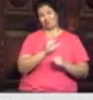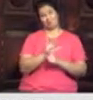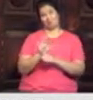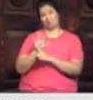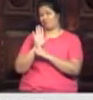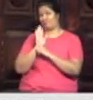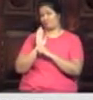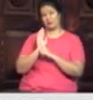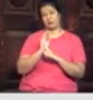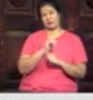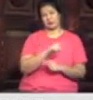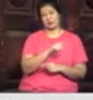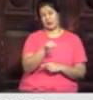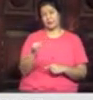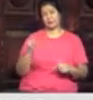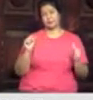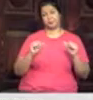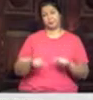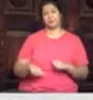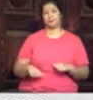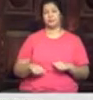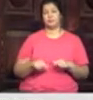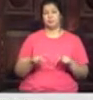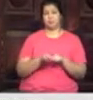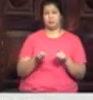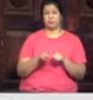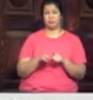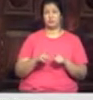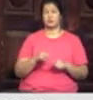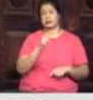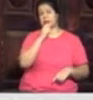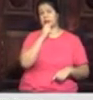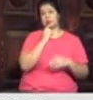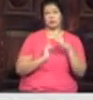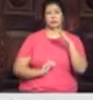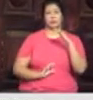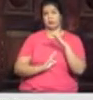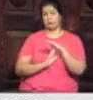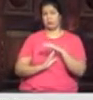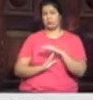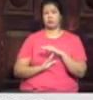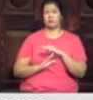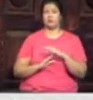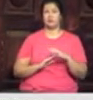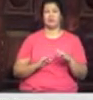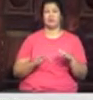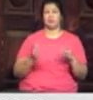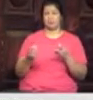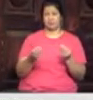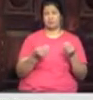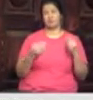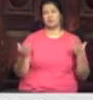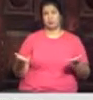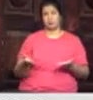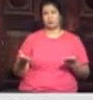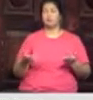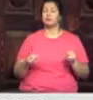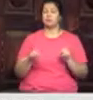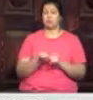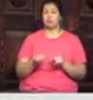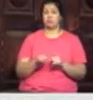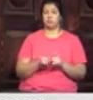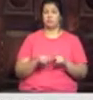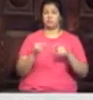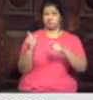com a terceirização universalizada, sem limite, tanto para as atividades meio, como já existe hoje, como também para as atividades